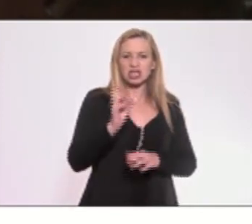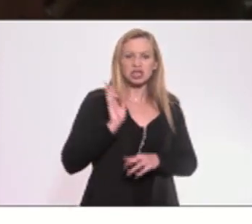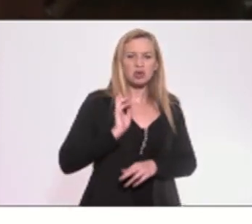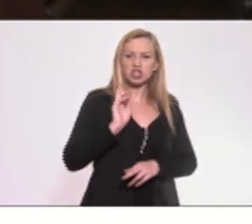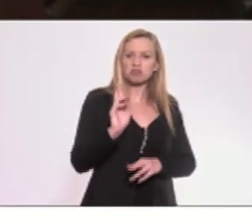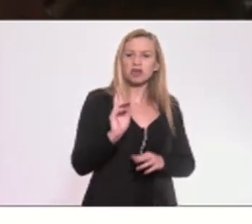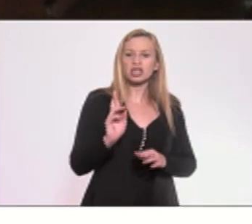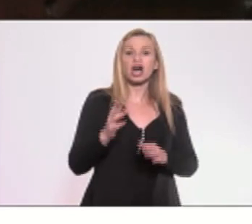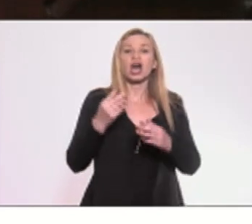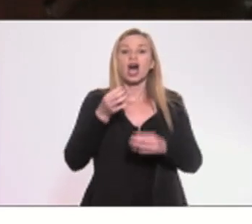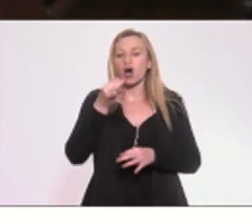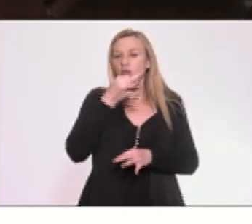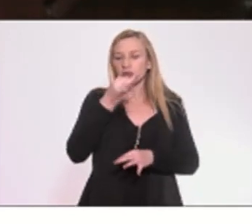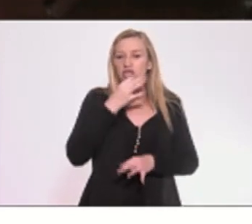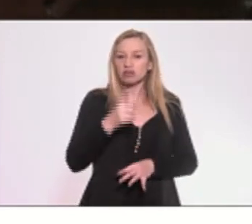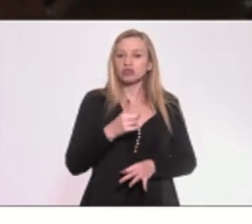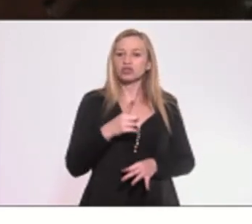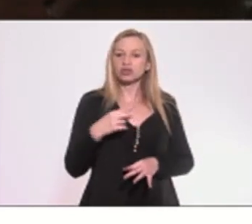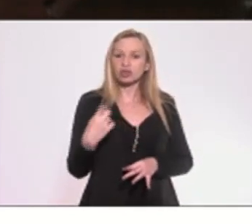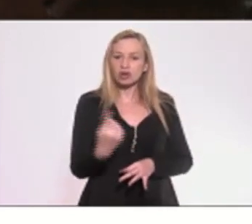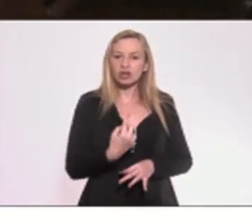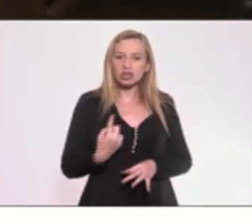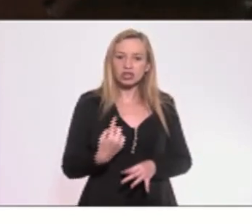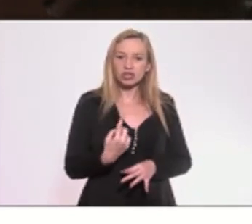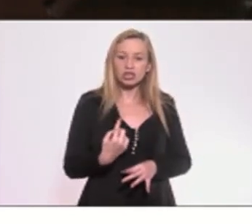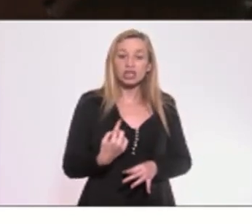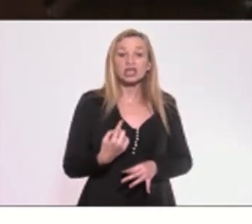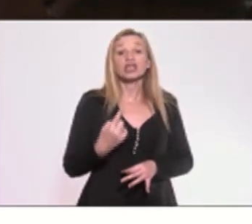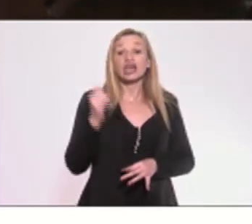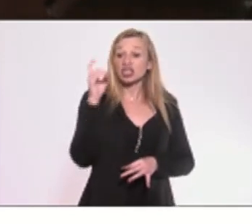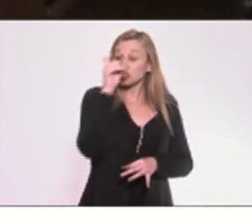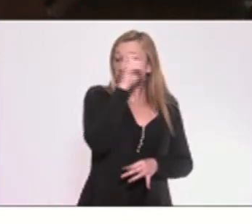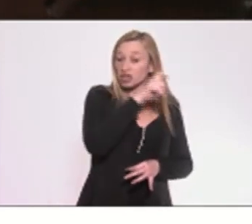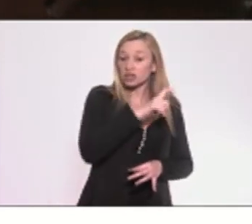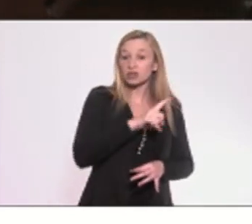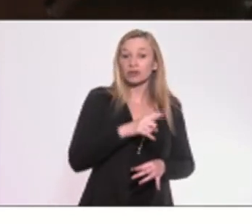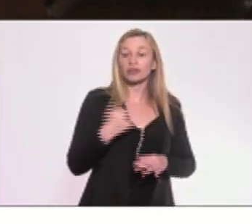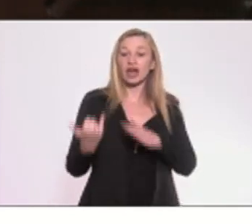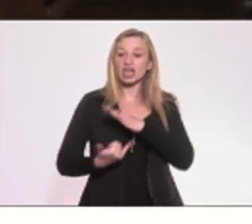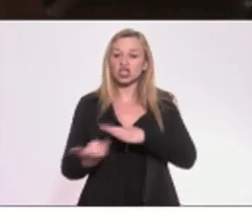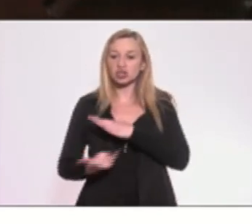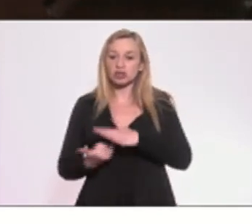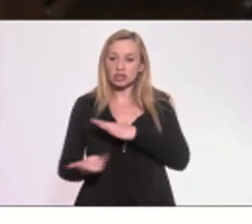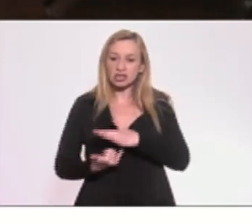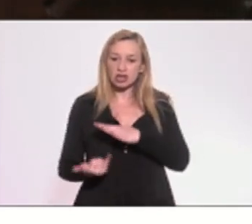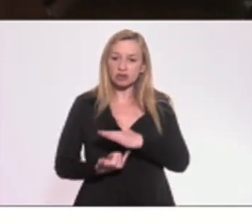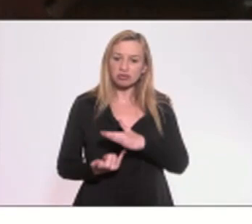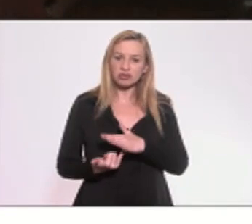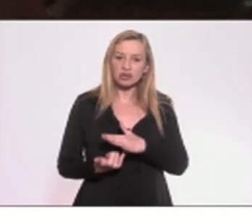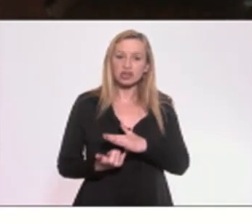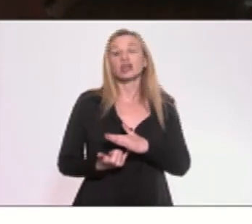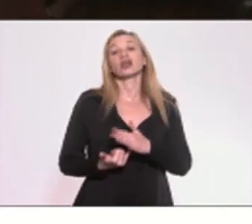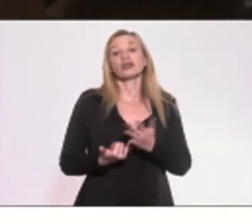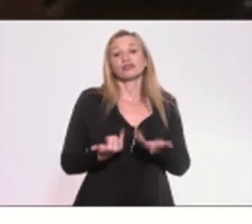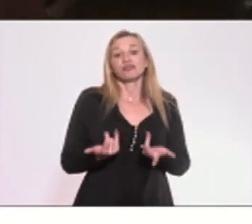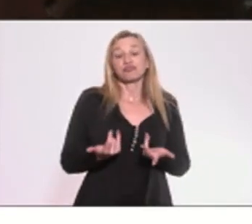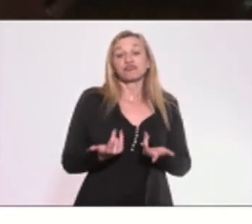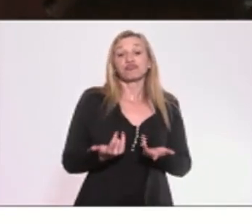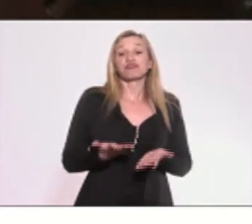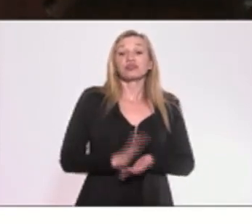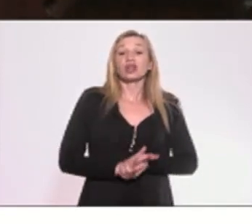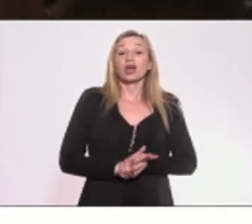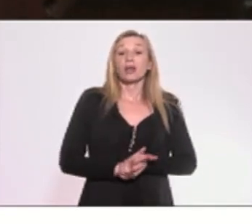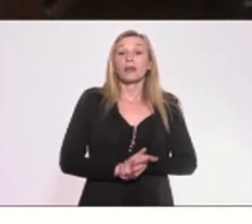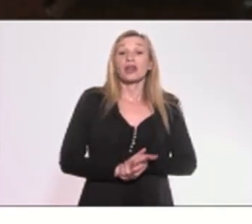corrupção é nojenta e acaba com as instituições, denigre o Estado Democrático de Direito. Mas eu